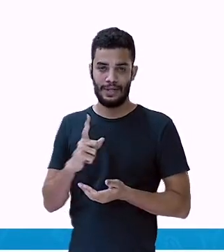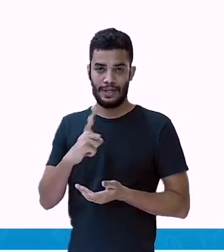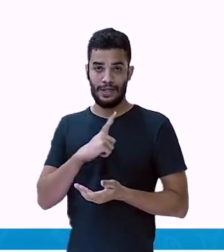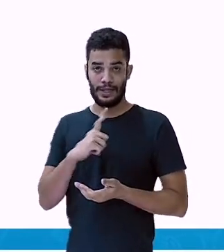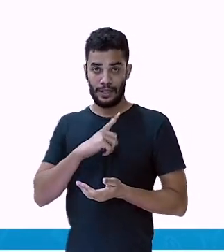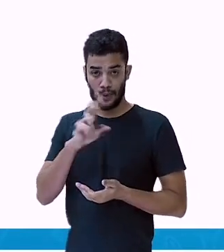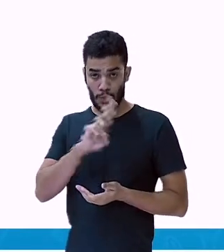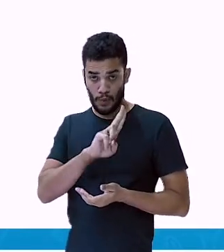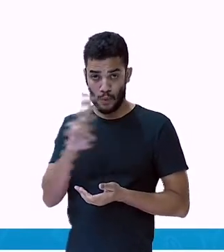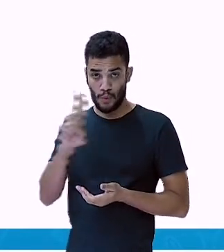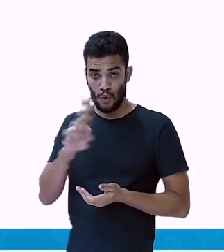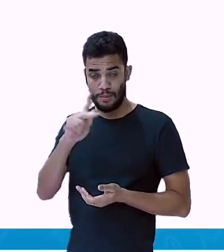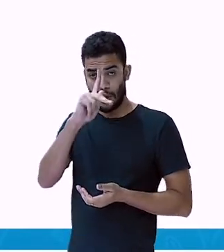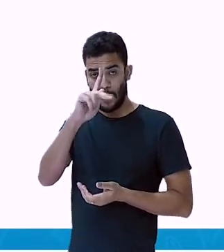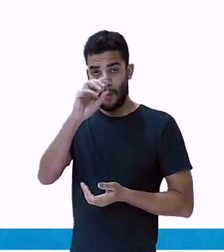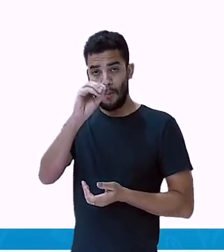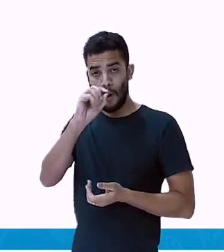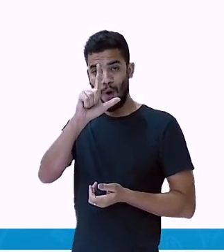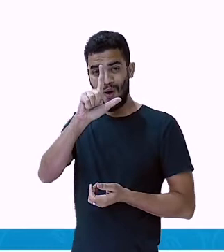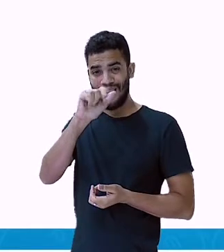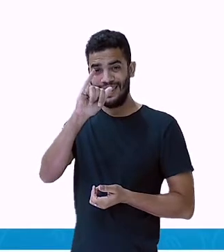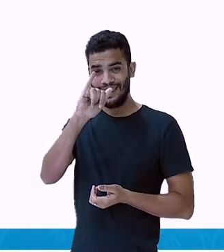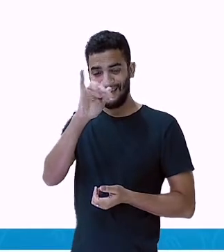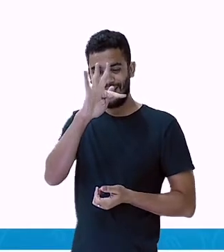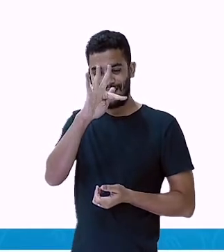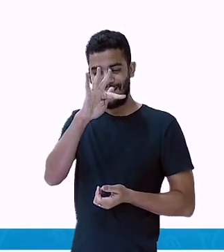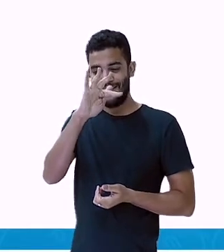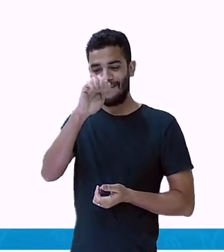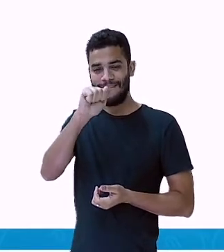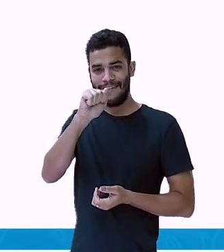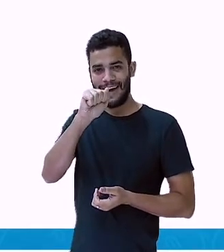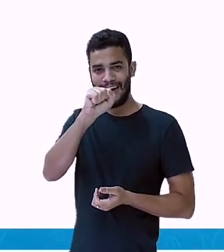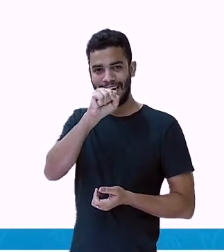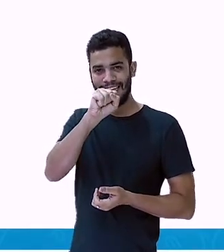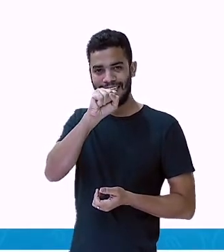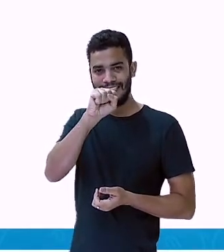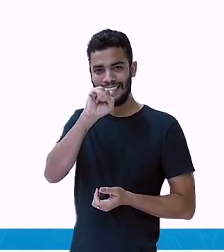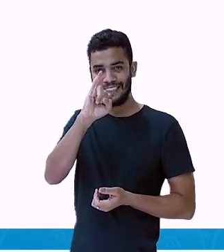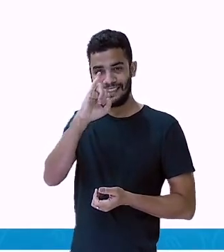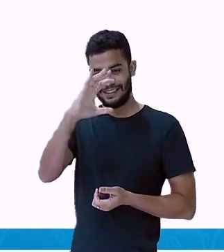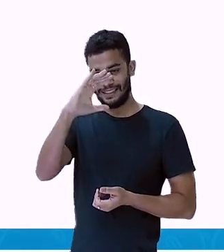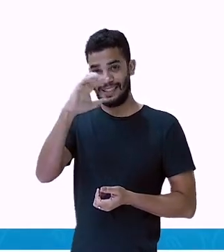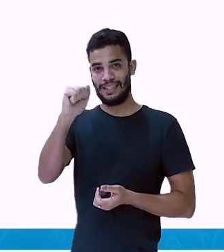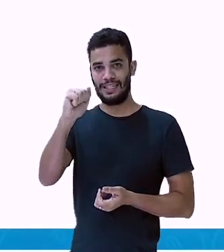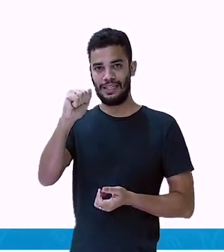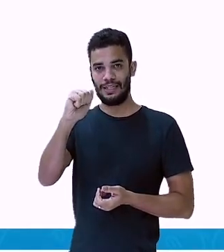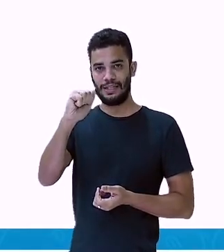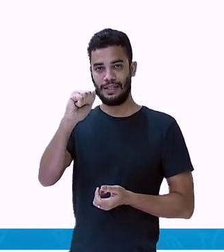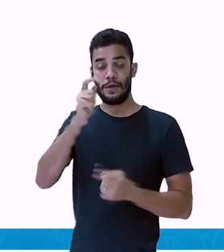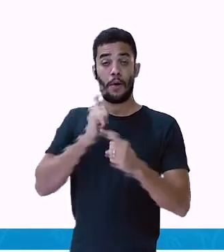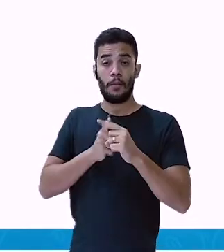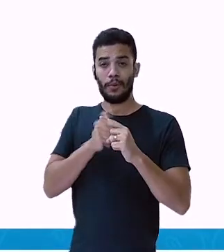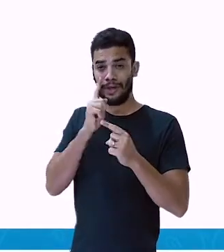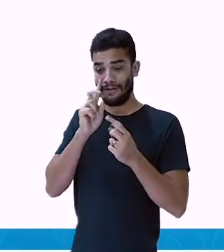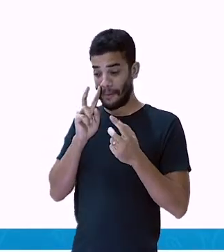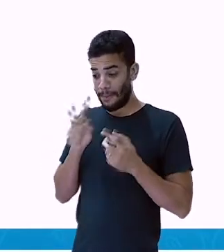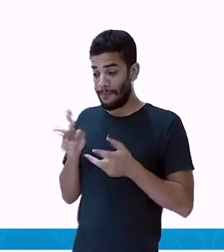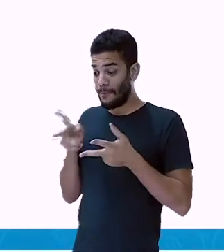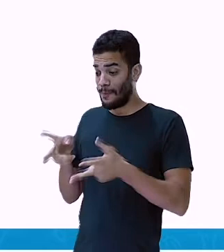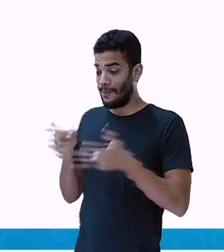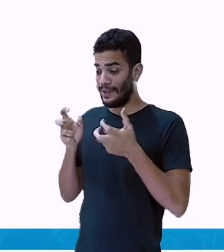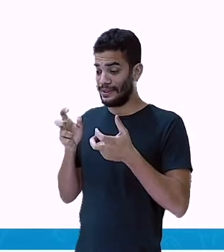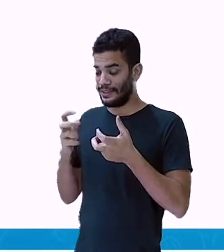de polifásica, tá? Igual lá na língua portuguesa, né? Monossílabo, dissílabo, trissílabo,